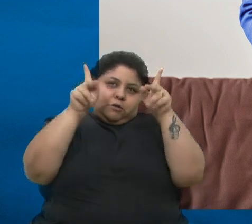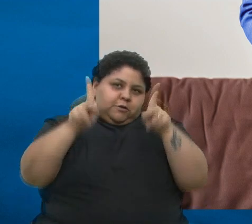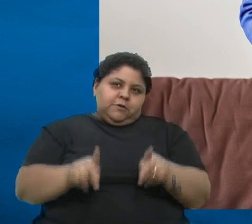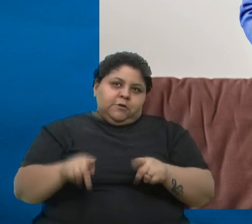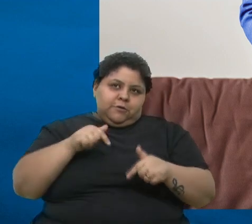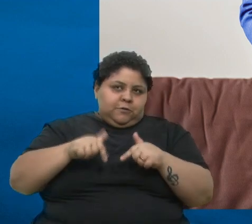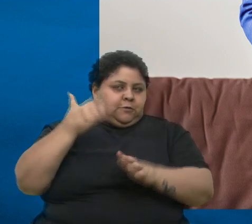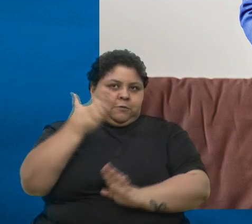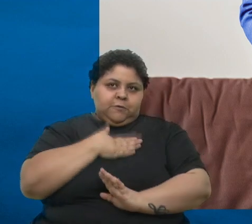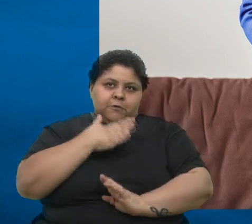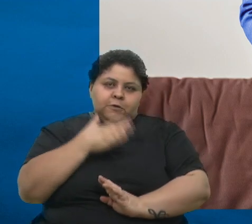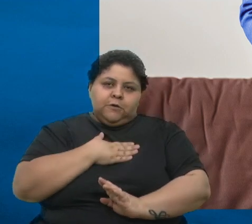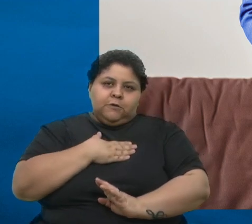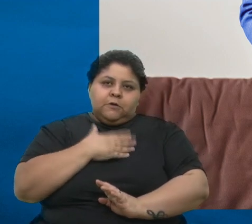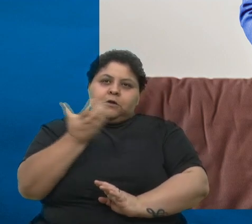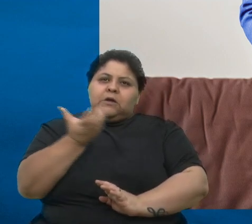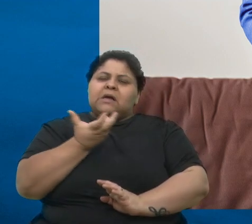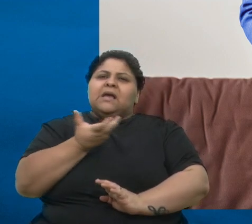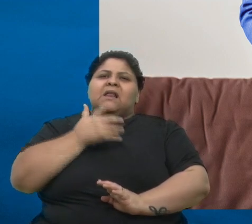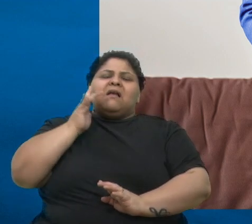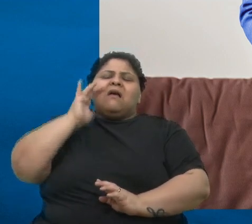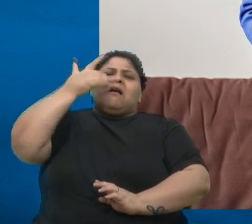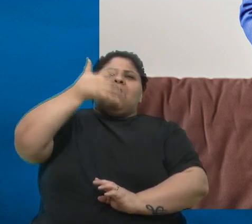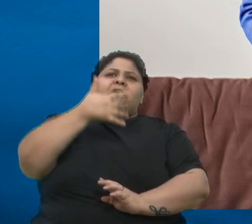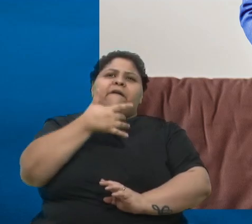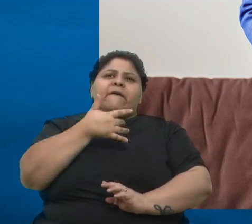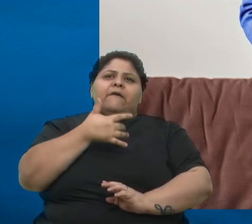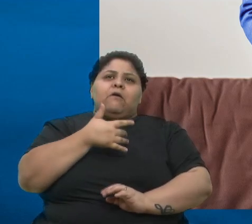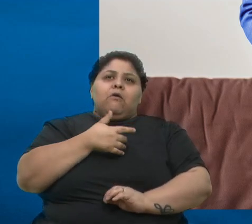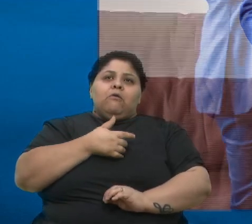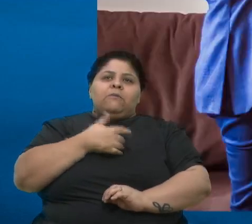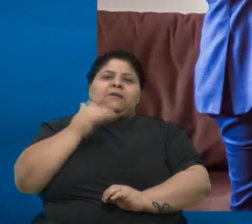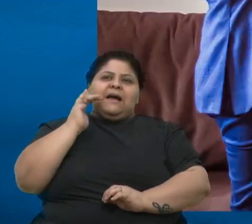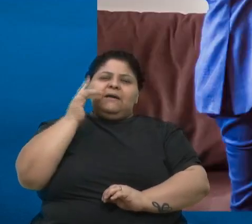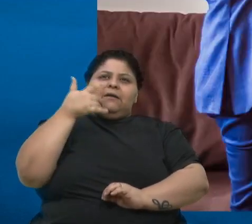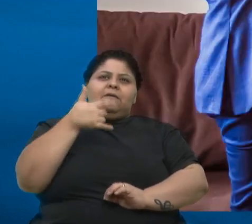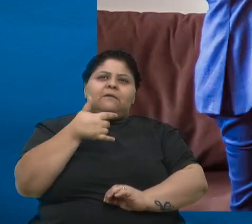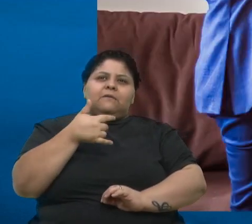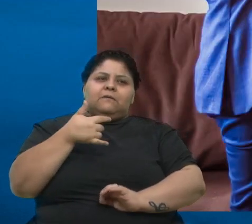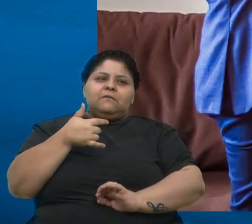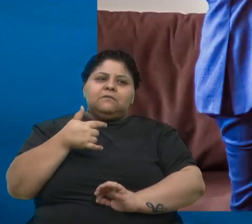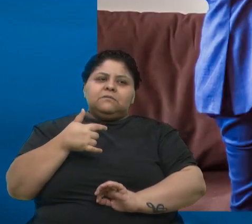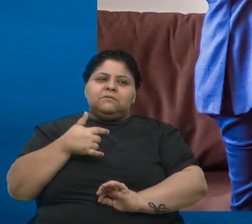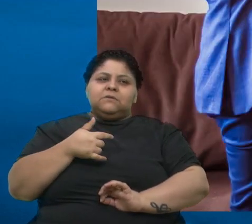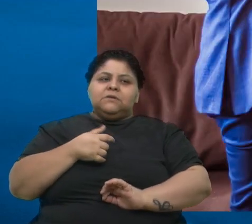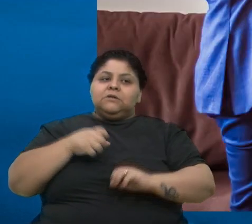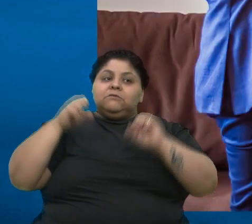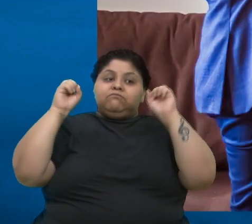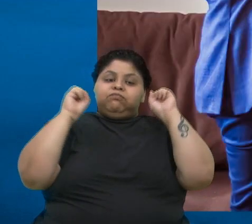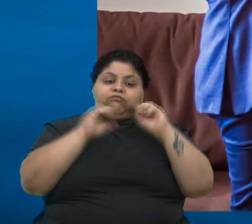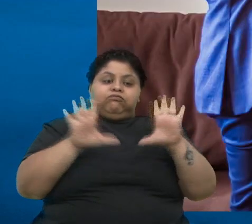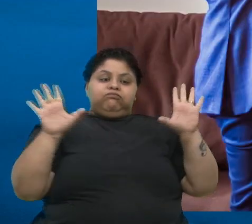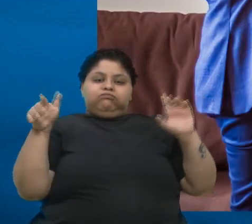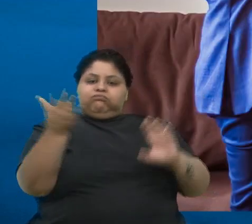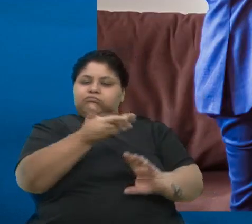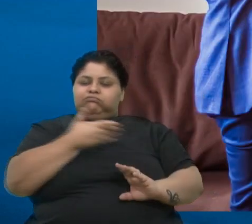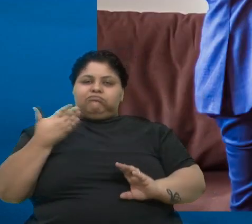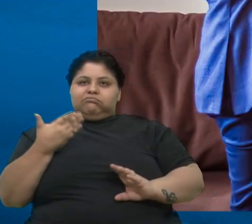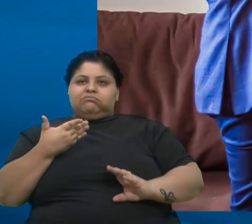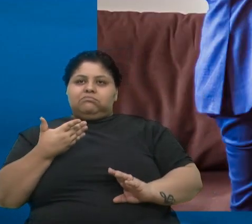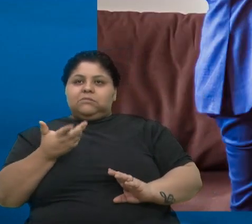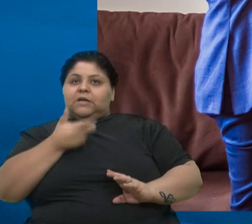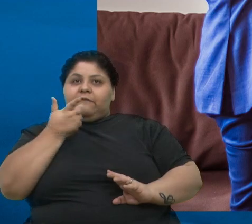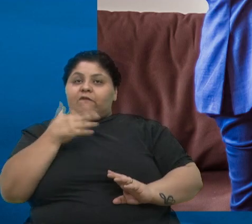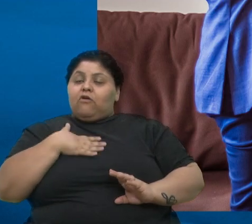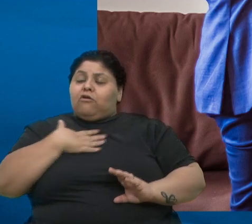busca dessa solução que seria um milagre, né, para os nossos agricultores. E ele se colocou, fiquei muito